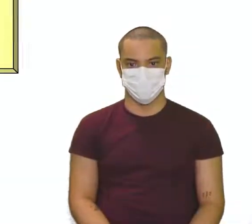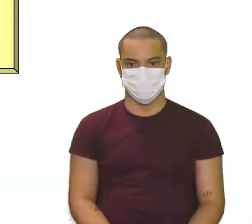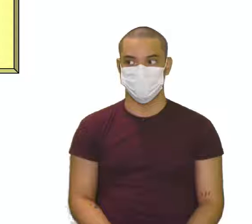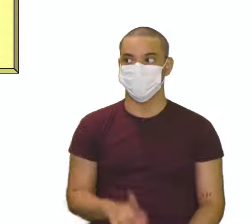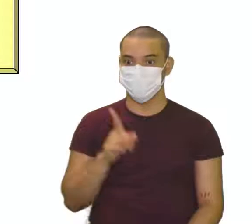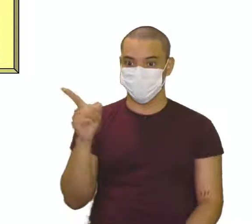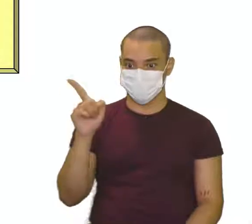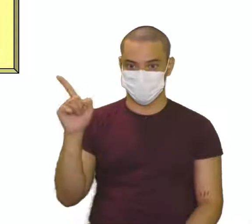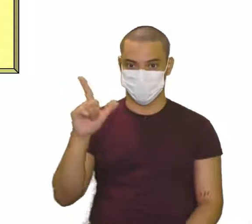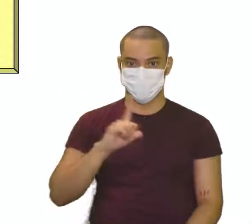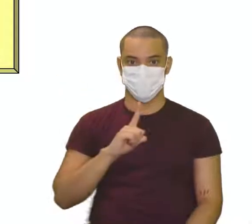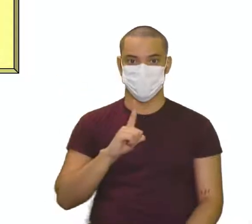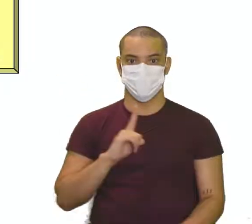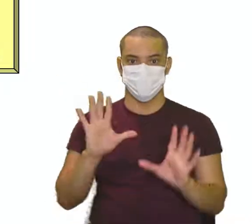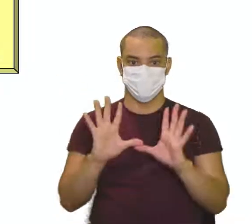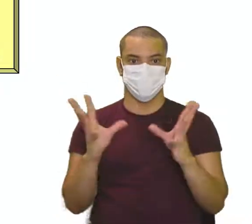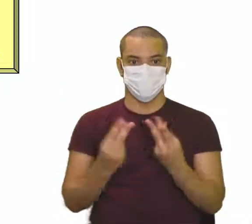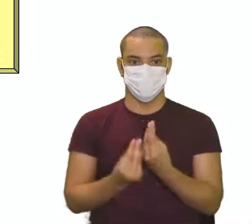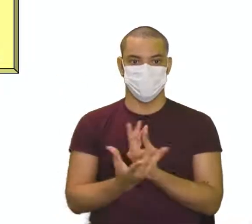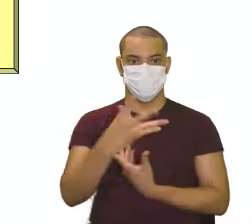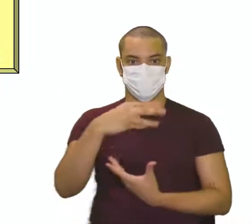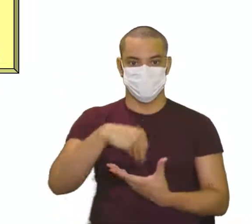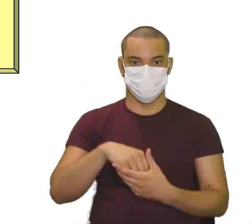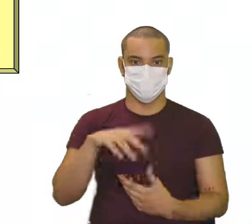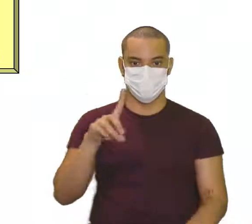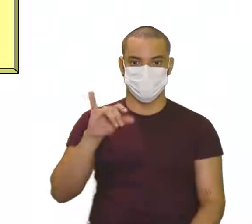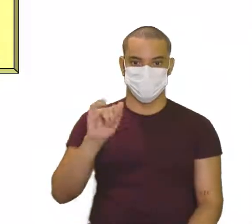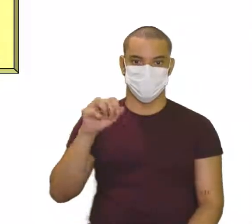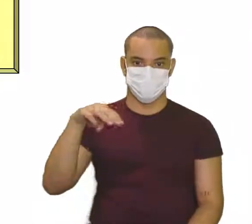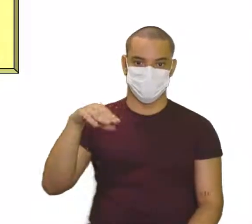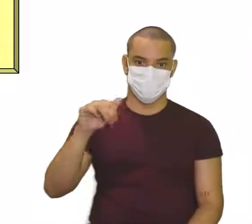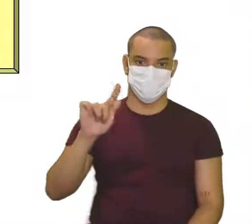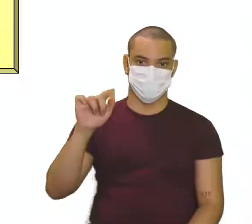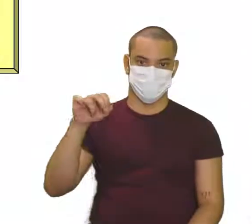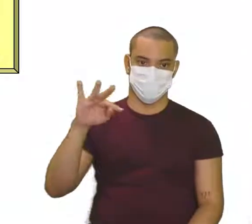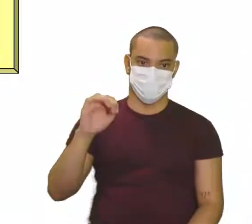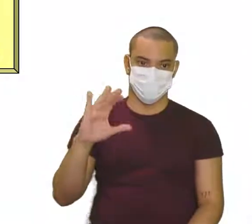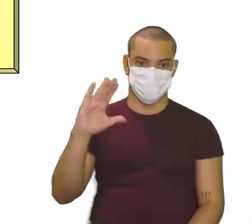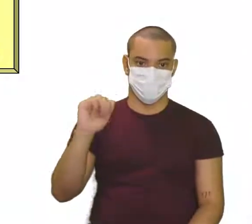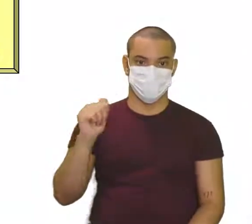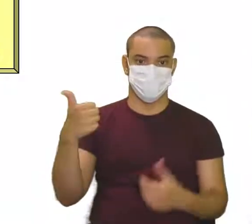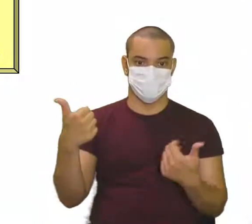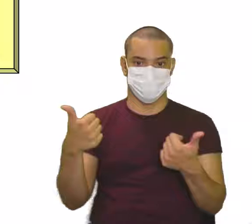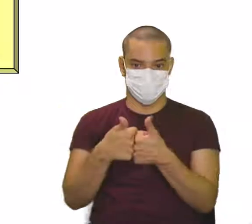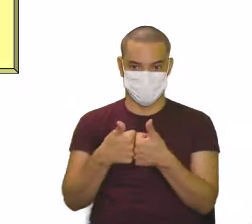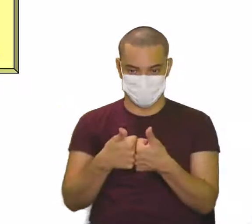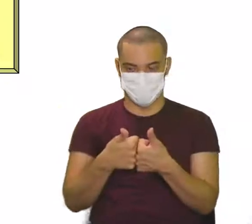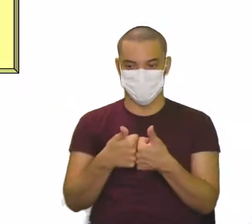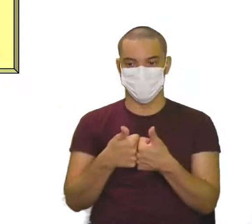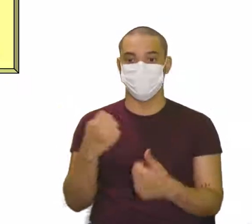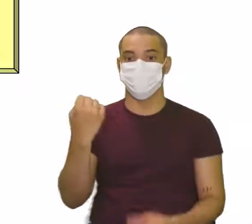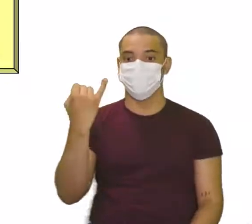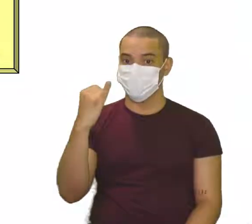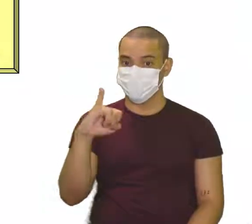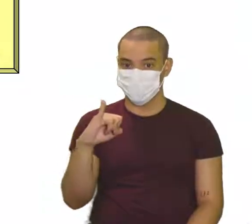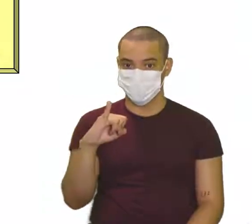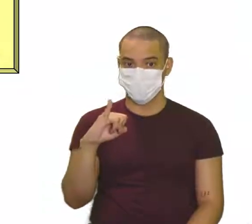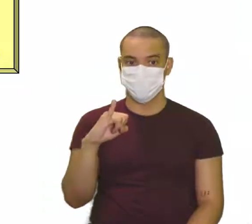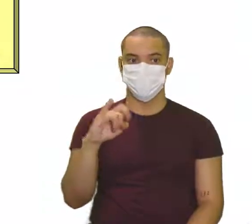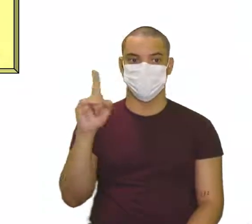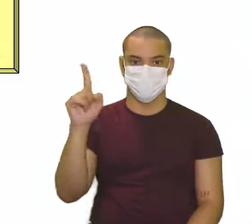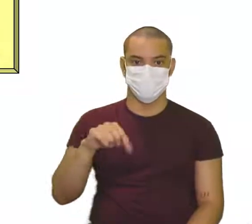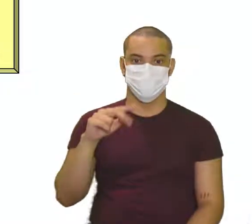nossa substância diamagnética. Eu vou colocar um ímã perto. Pessoal, se essa substância